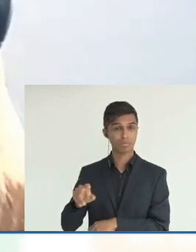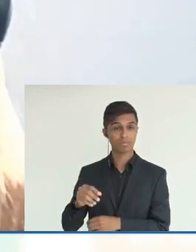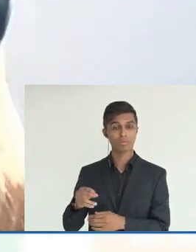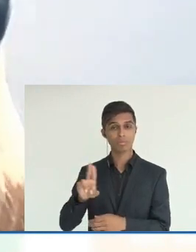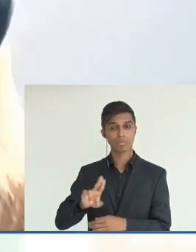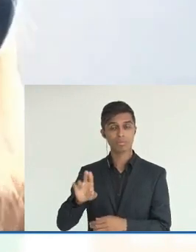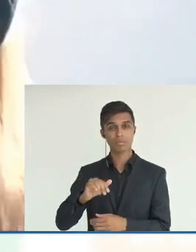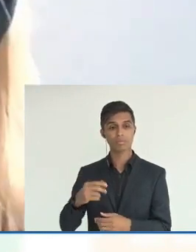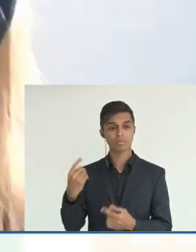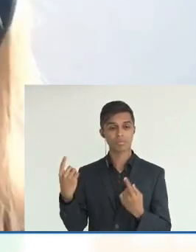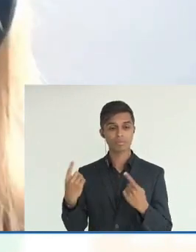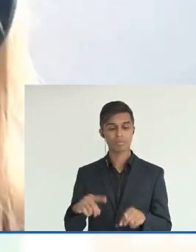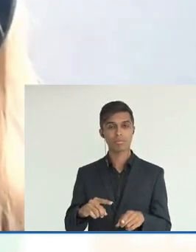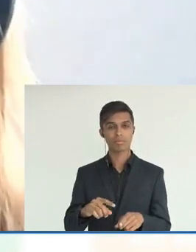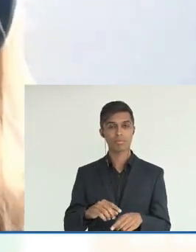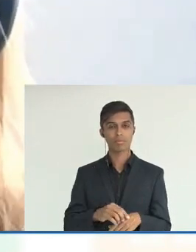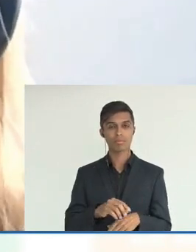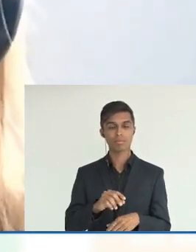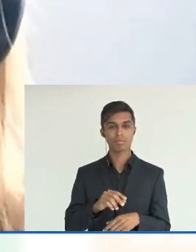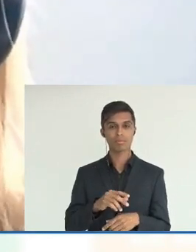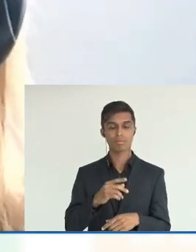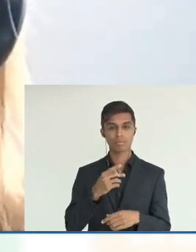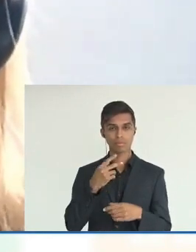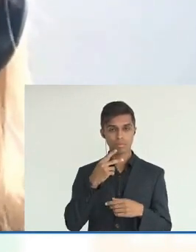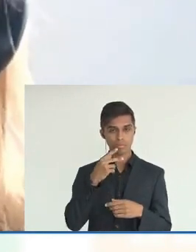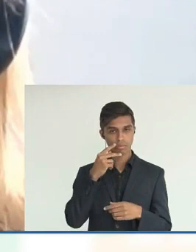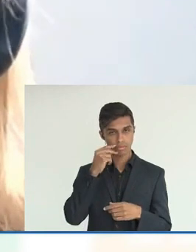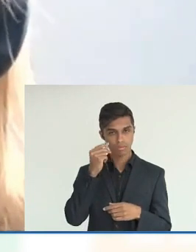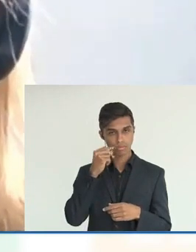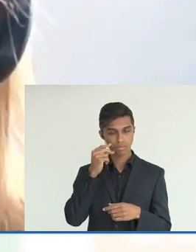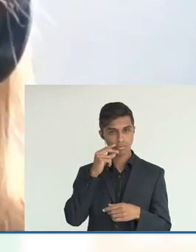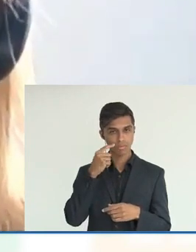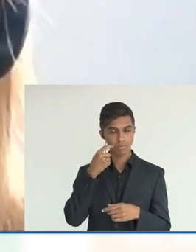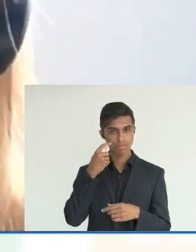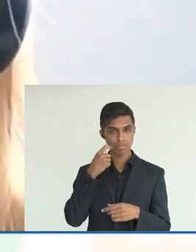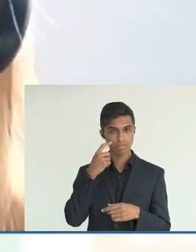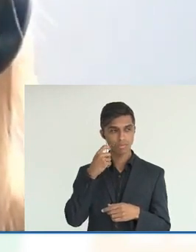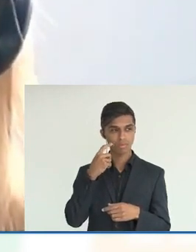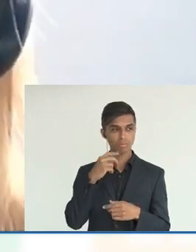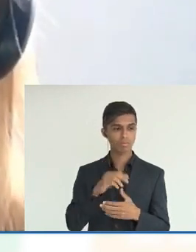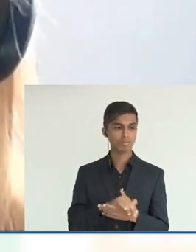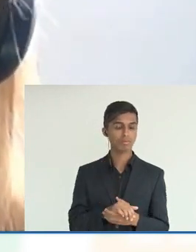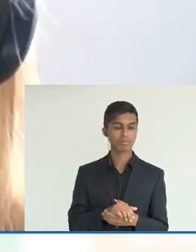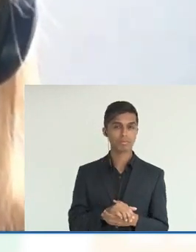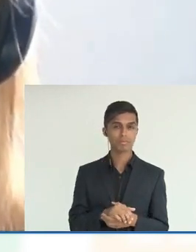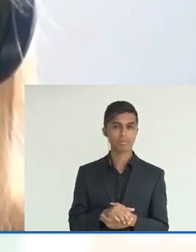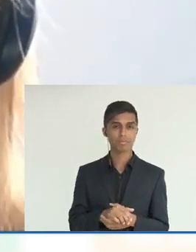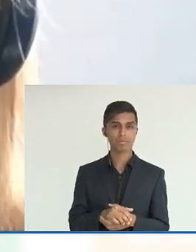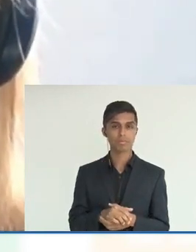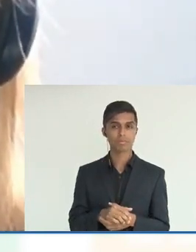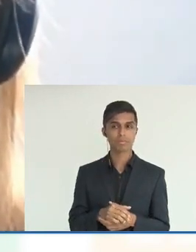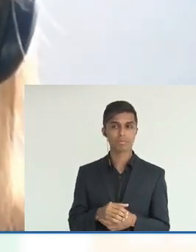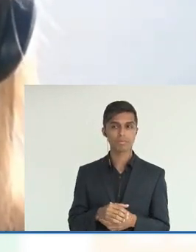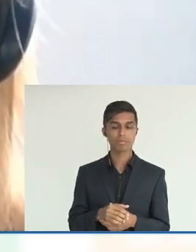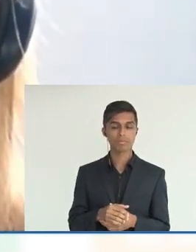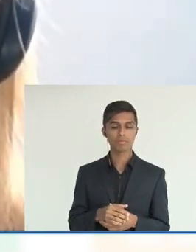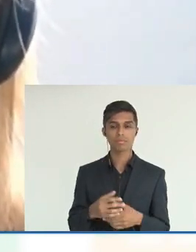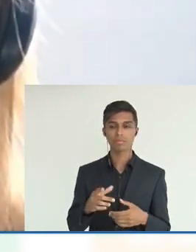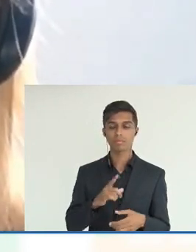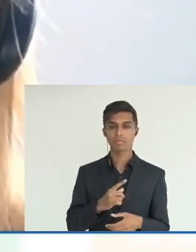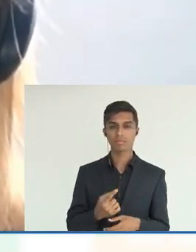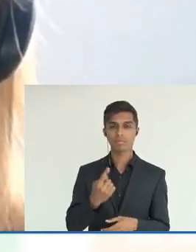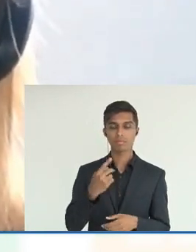rato, certo? Paulo, tem uma pergunta aqui do Ulisses de Indaiatuba.